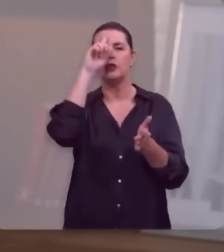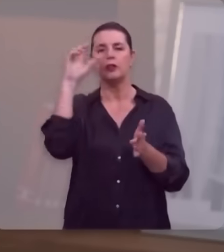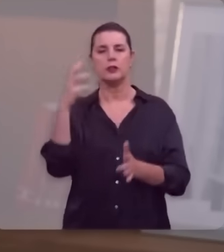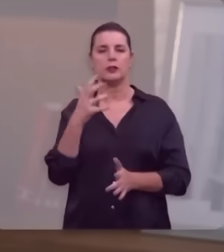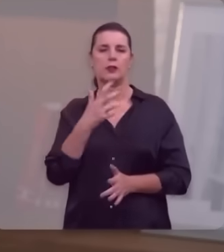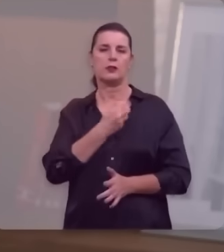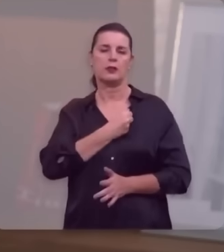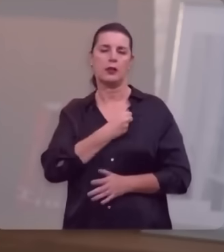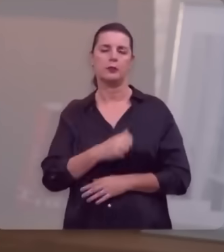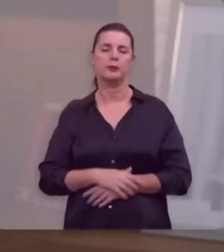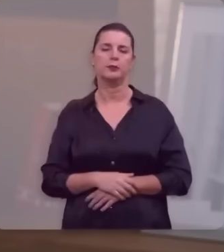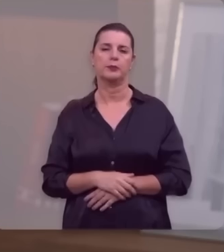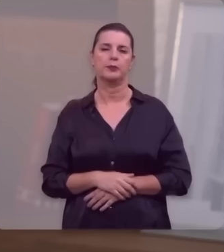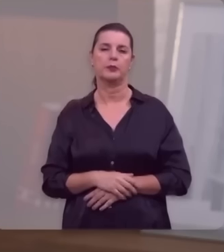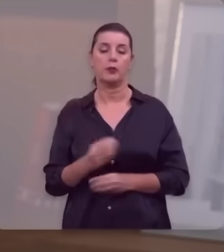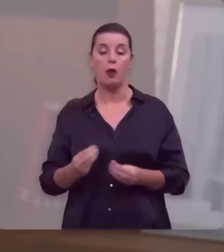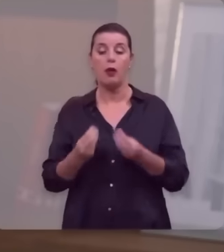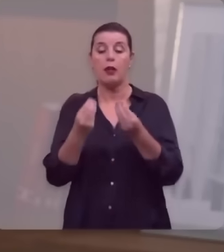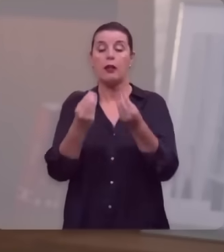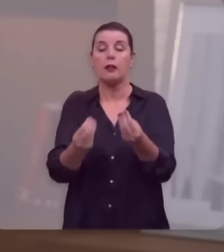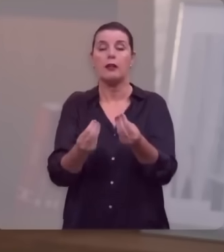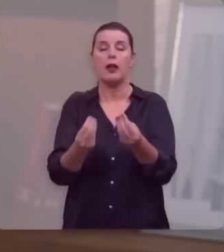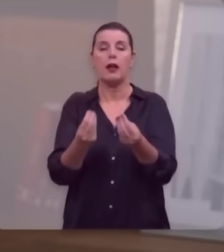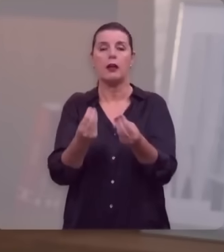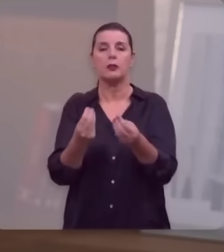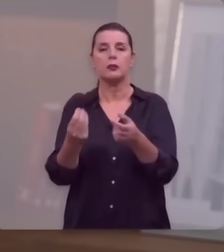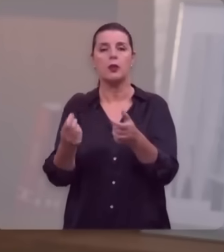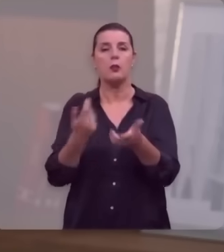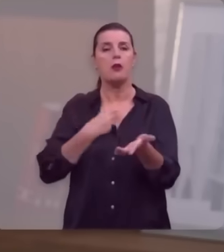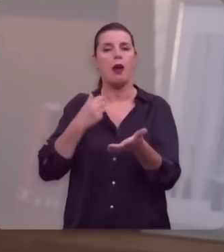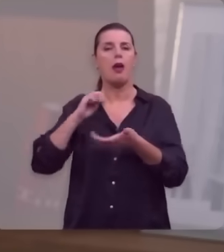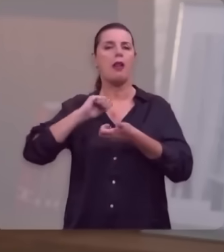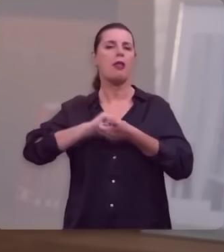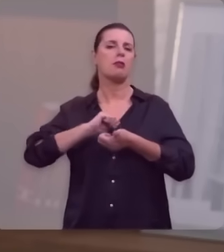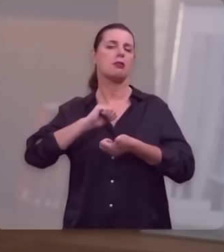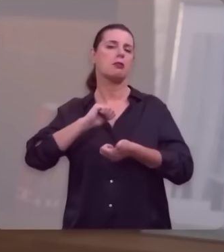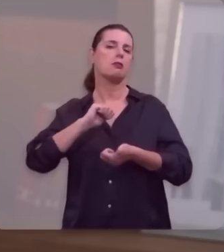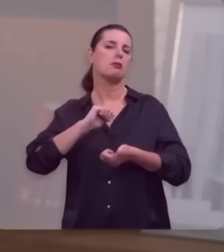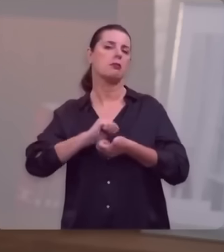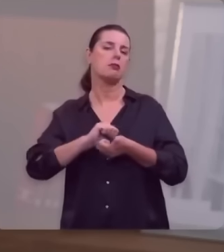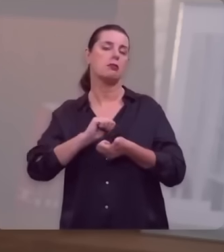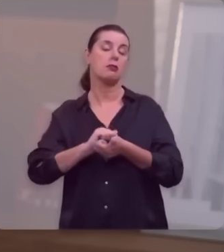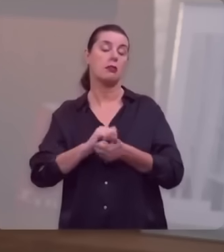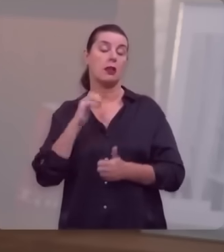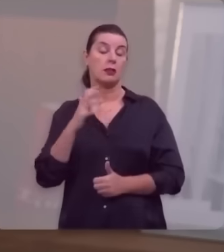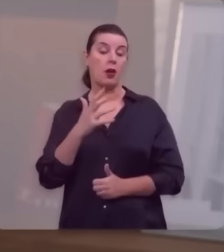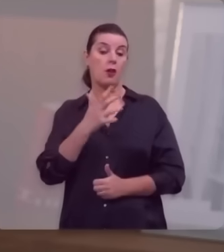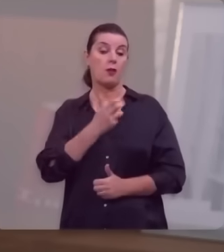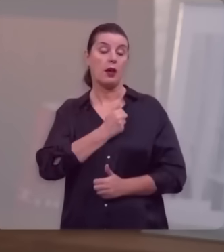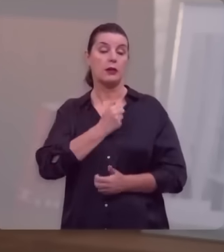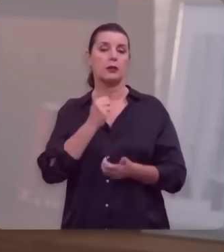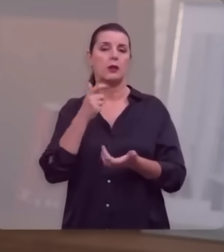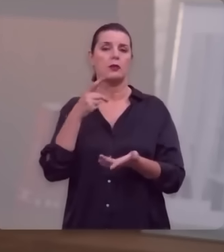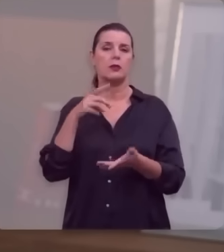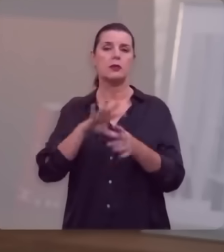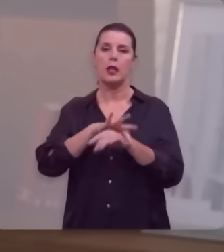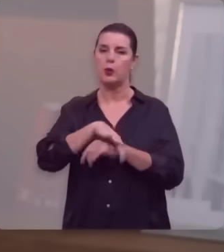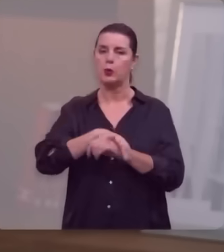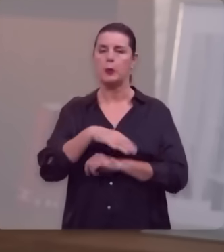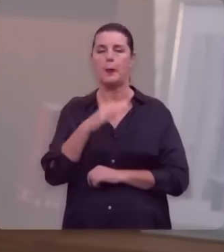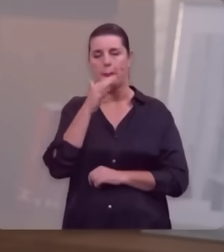Redenção e nos foi dado como penhor como garantia de que esta salvação nos é